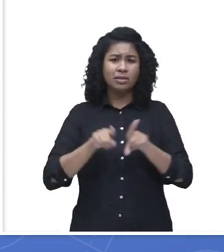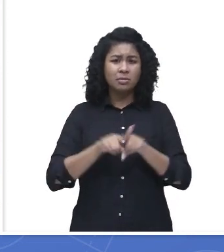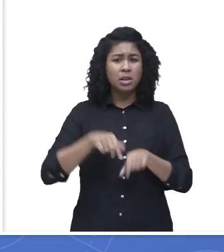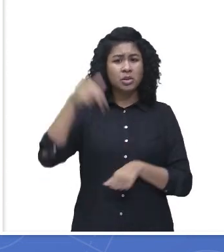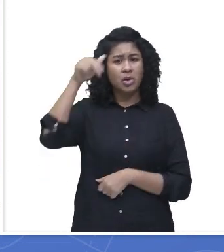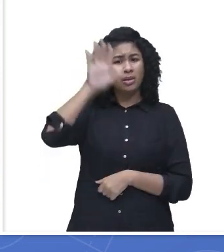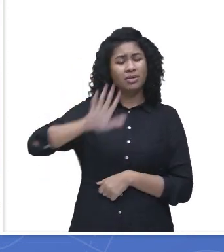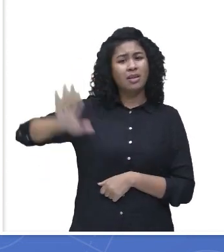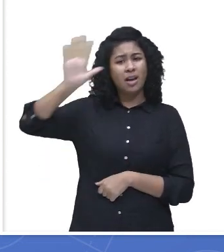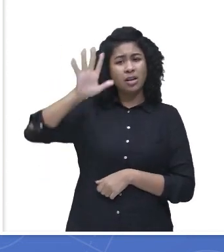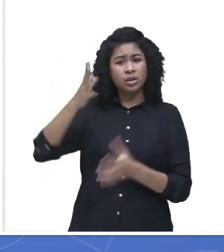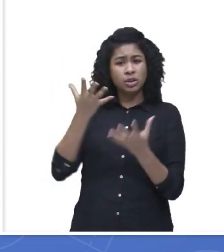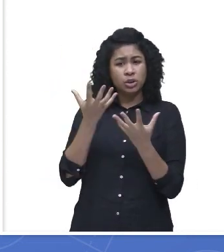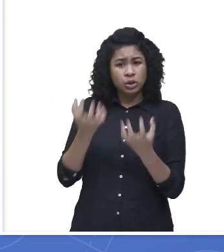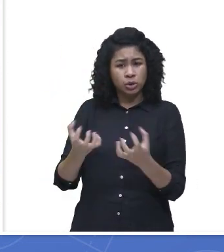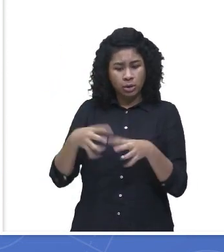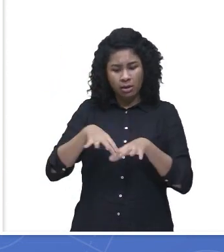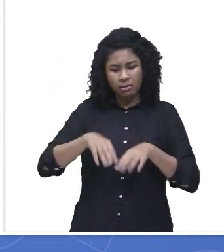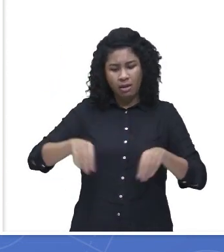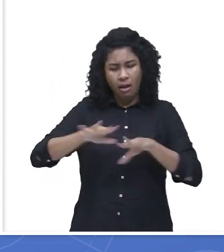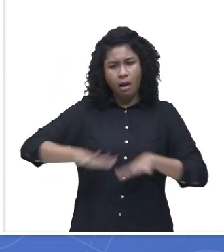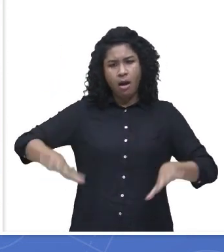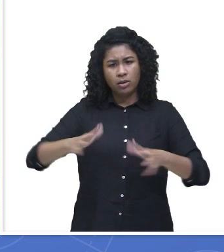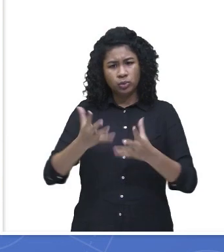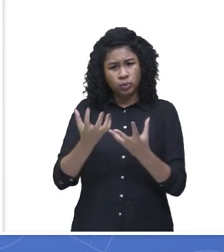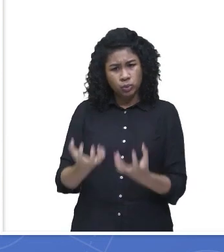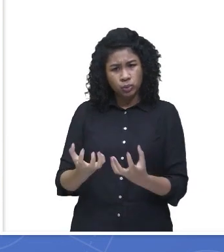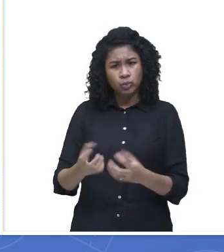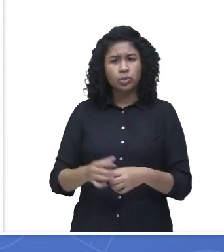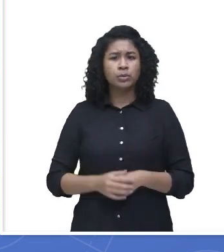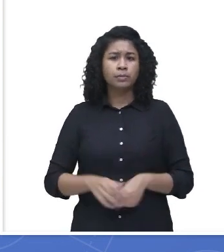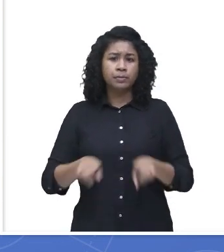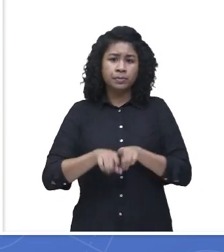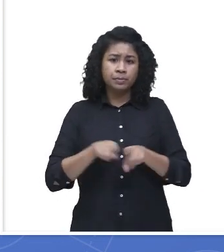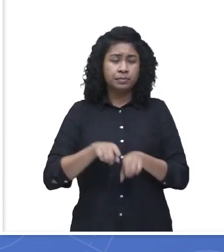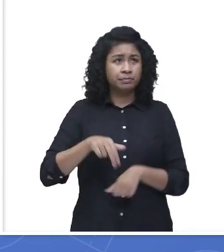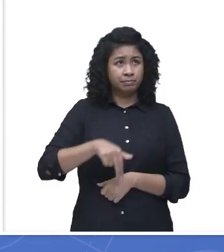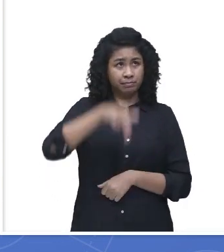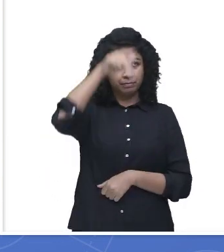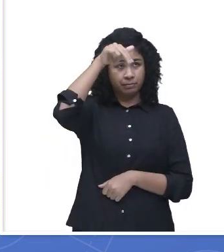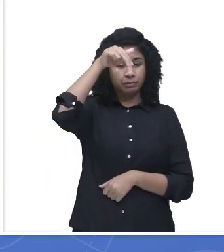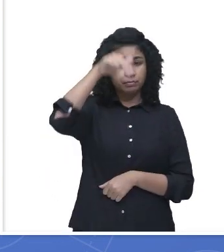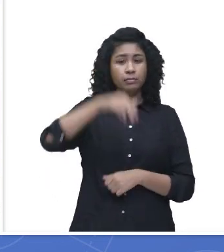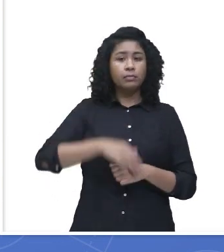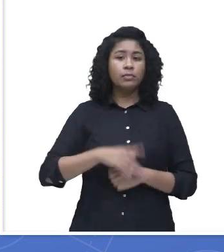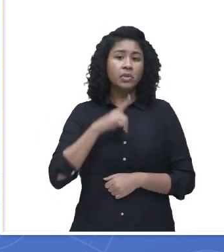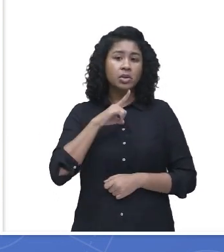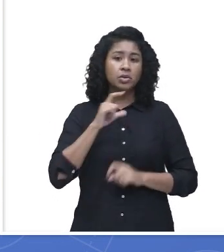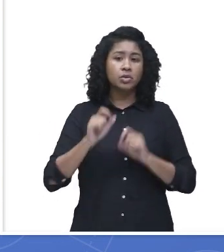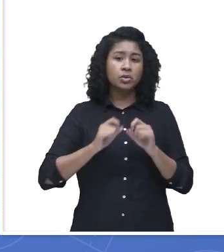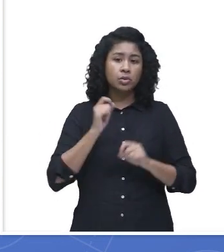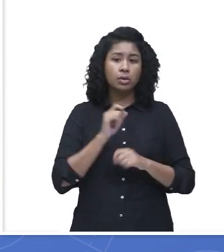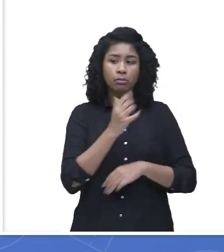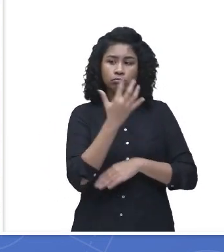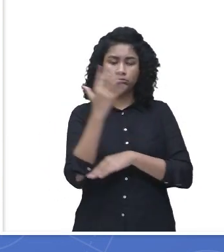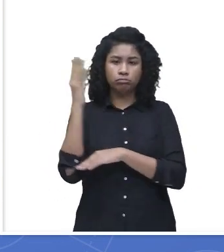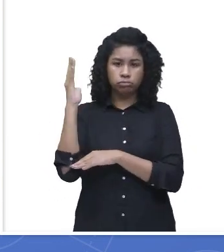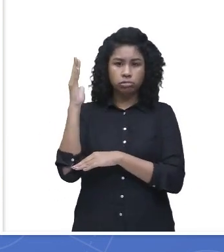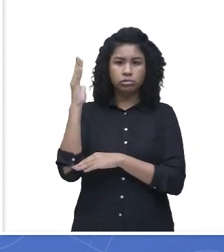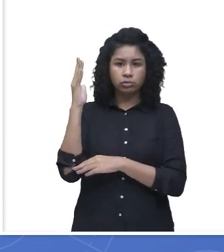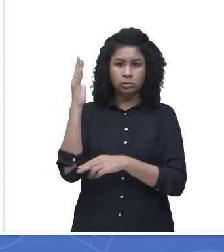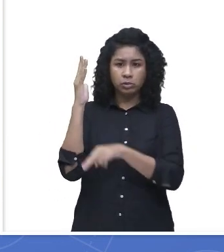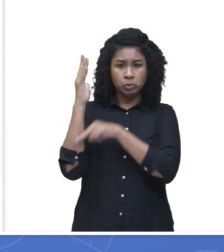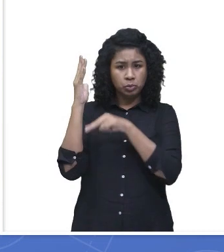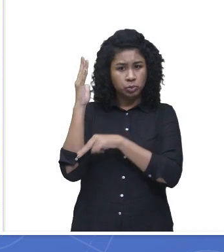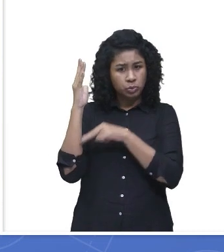No Norte, aqui, a gente tinha o ciclo da borracha, né, que enriqueceu muitos senhores, né, que eram donos, proprietários de